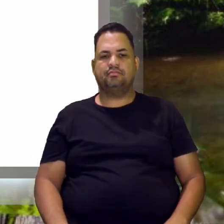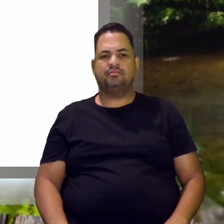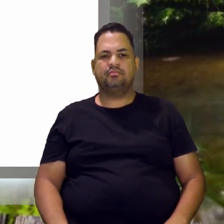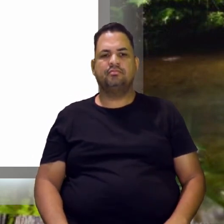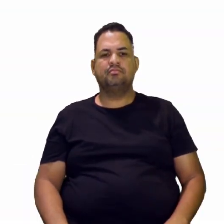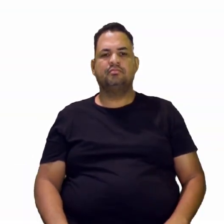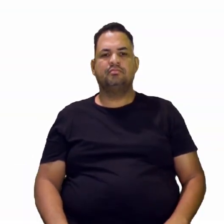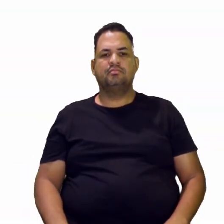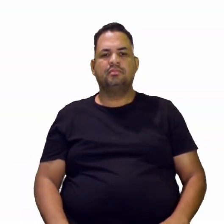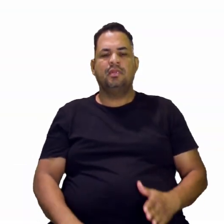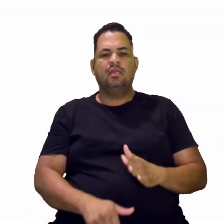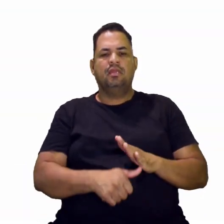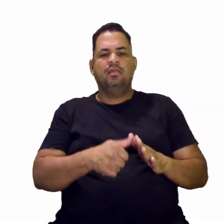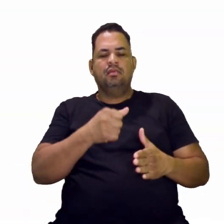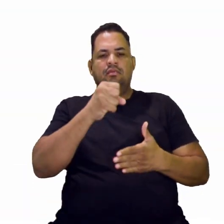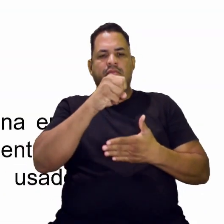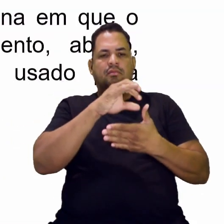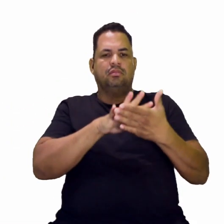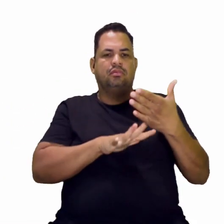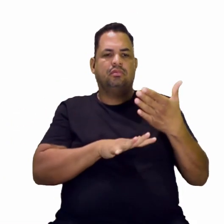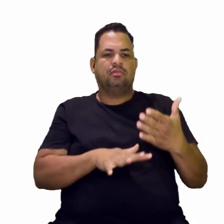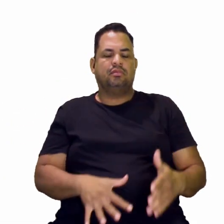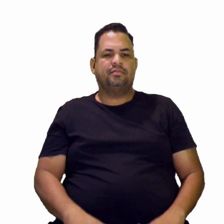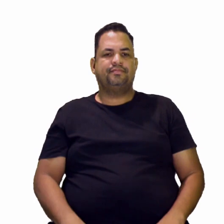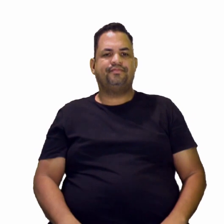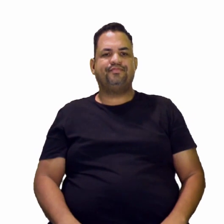Vamos lá então para a nossa primeira questão.